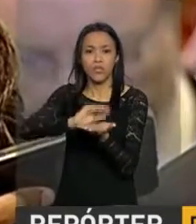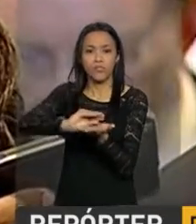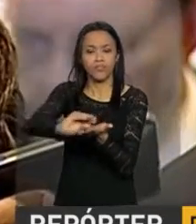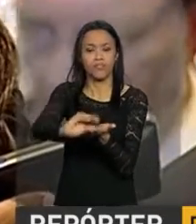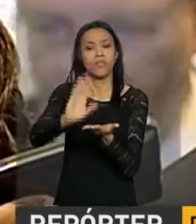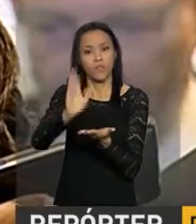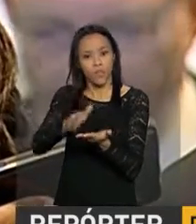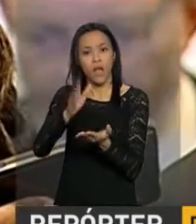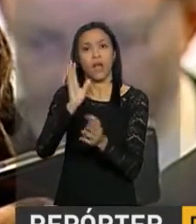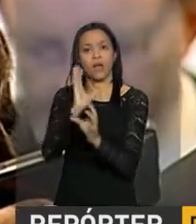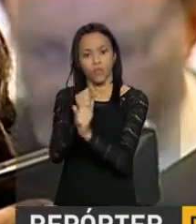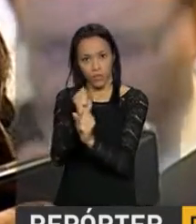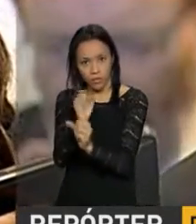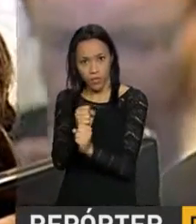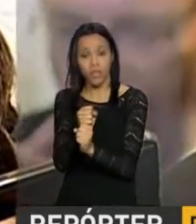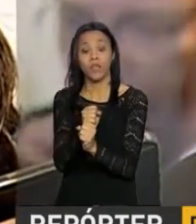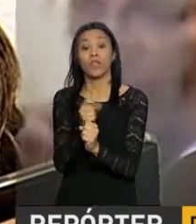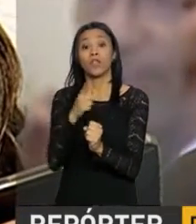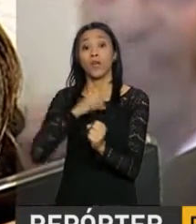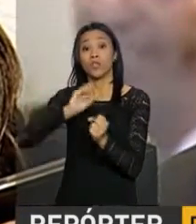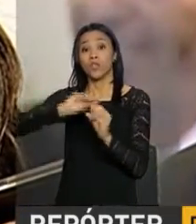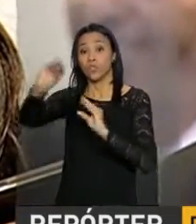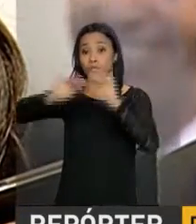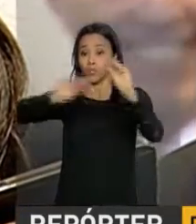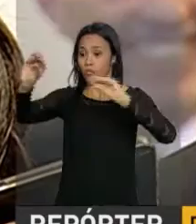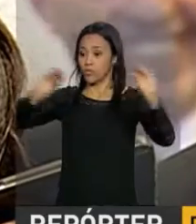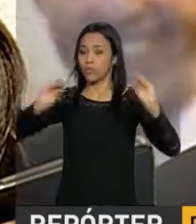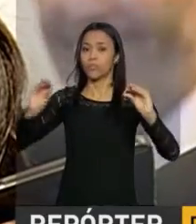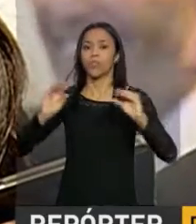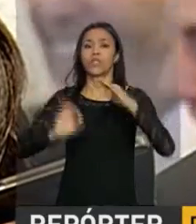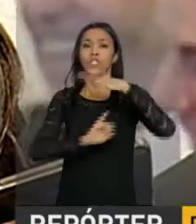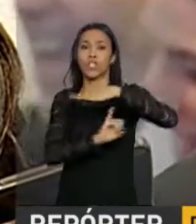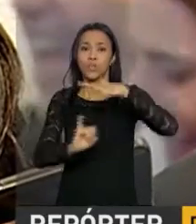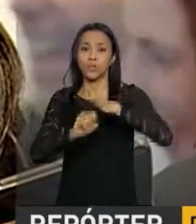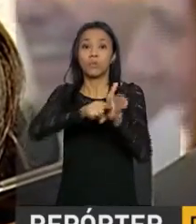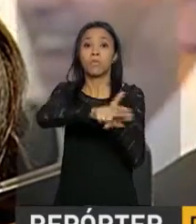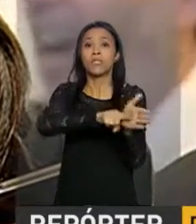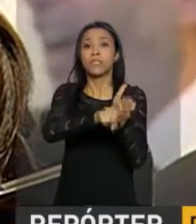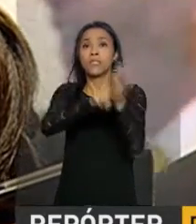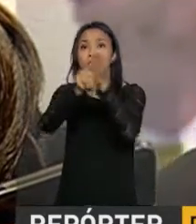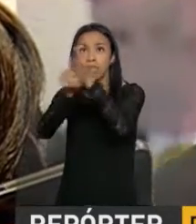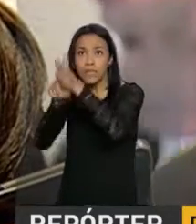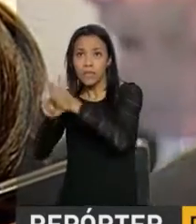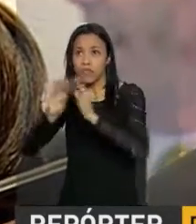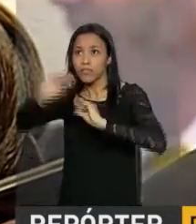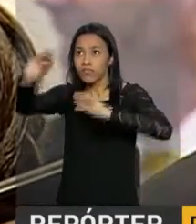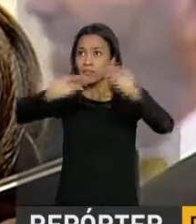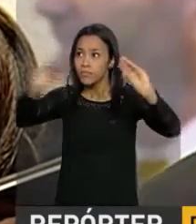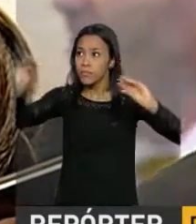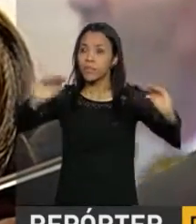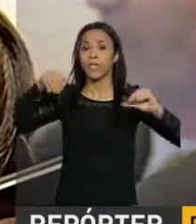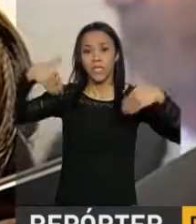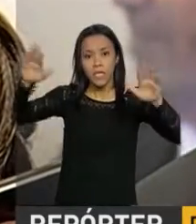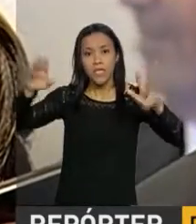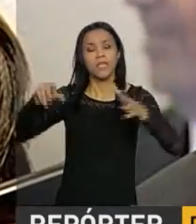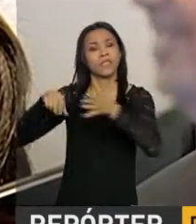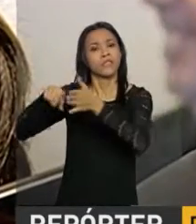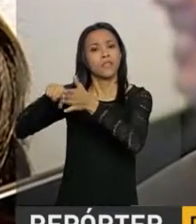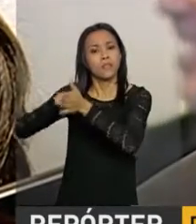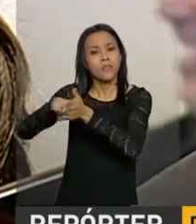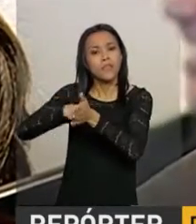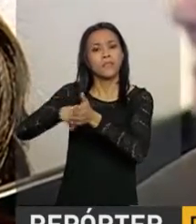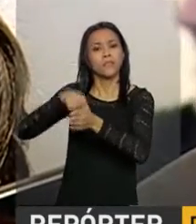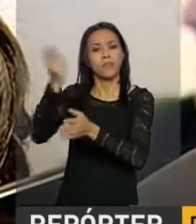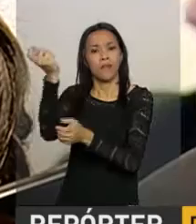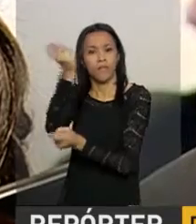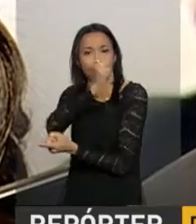entre os nossos institutos federais de pesquisa, para que eles possam desenvolver as vacinas e